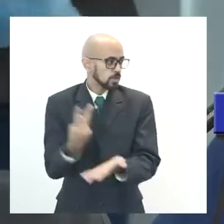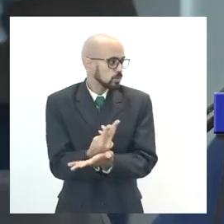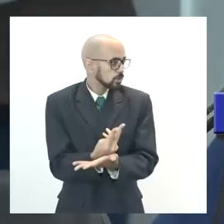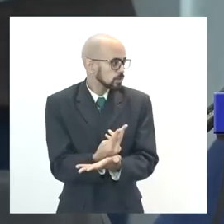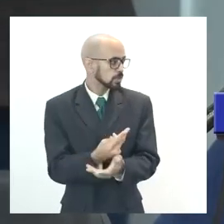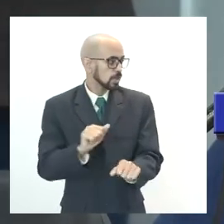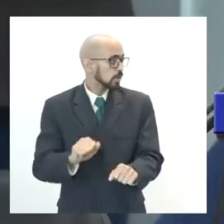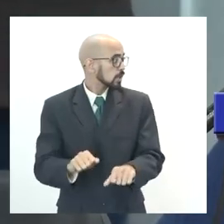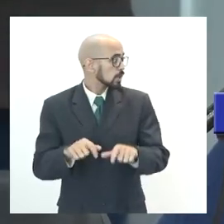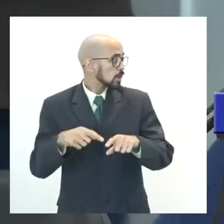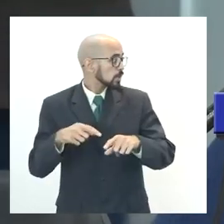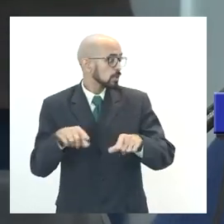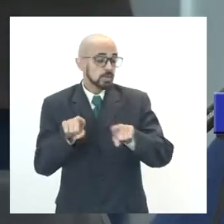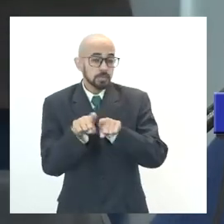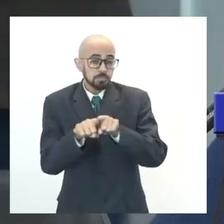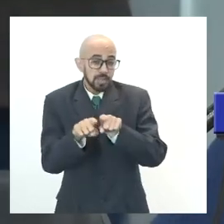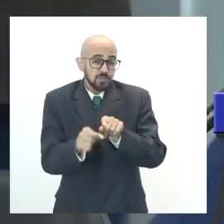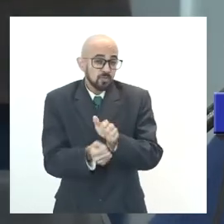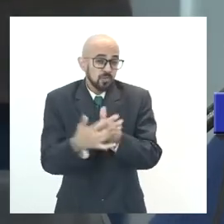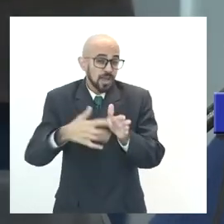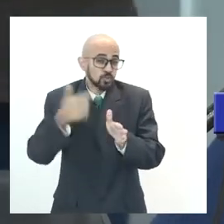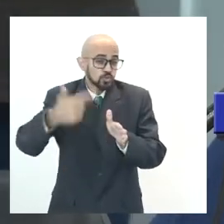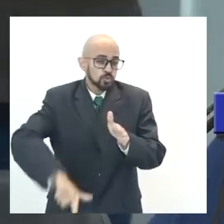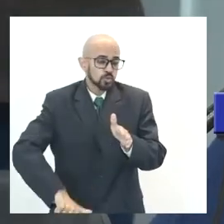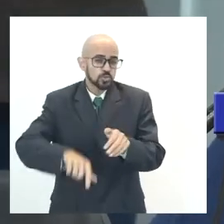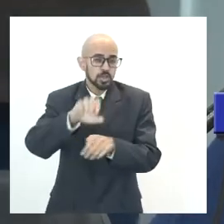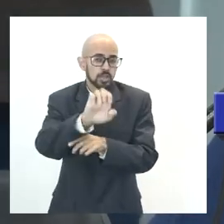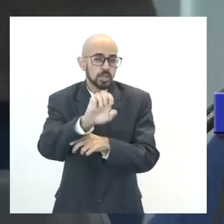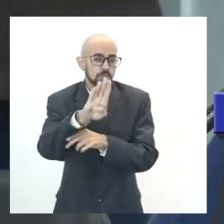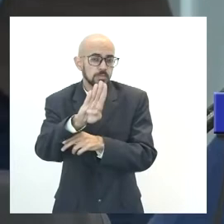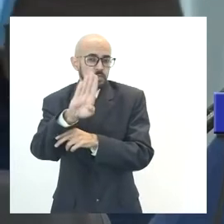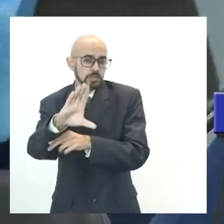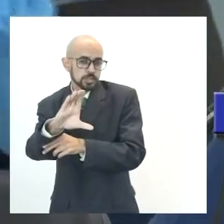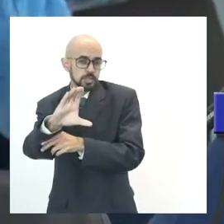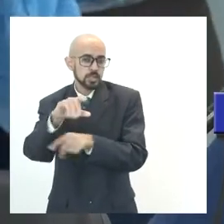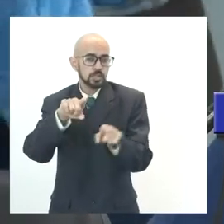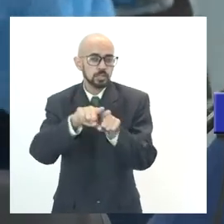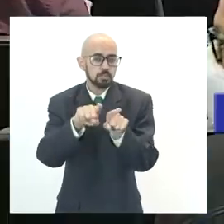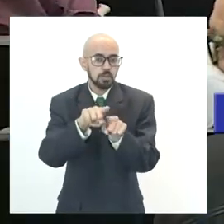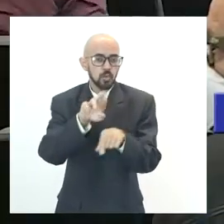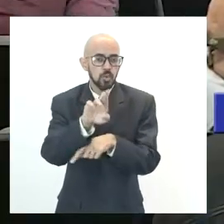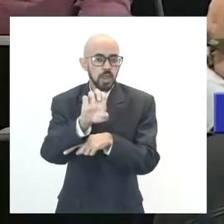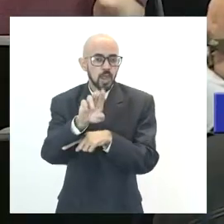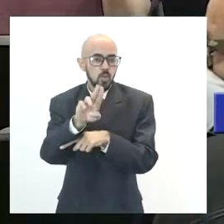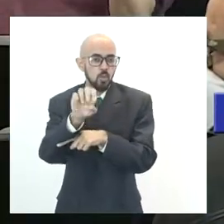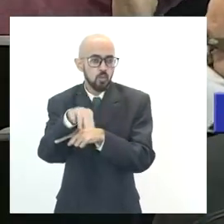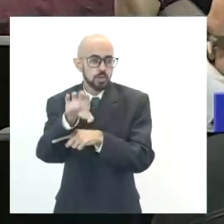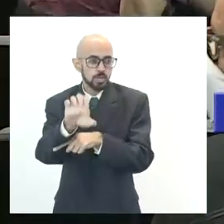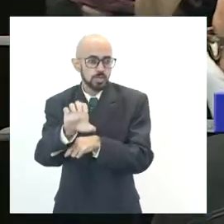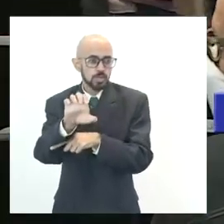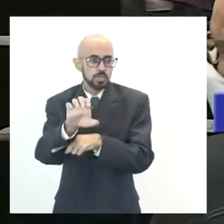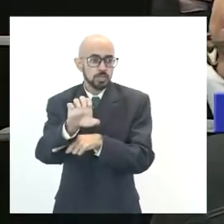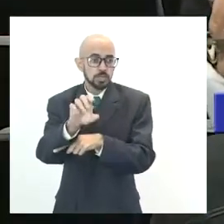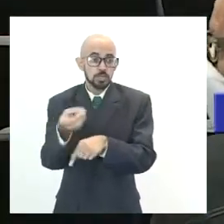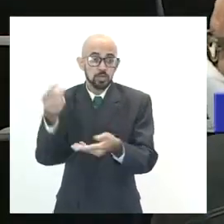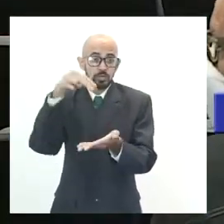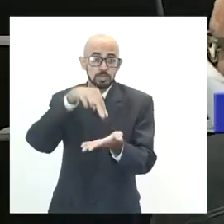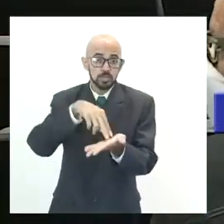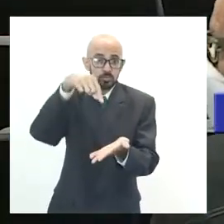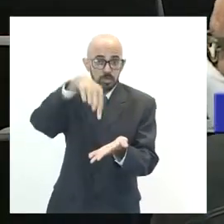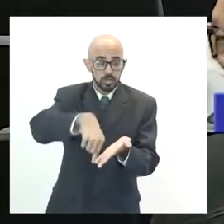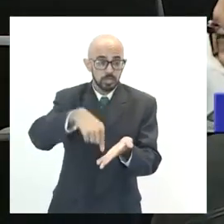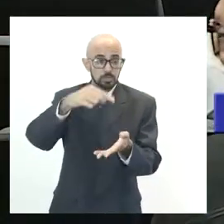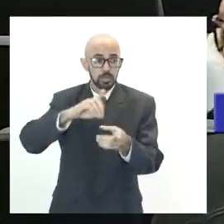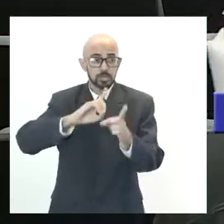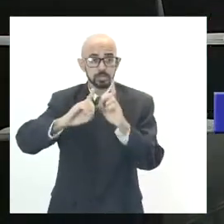né e vieram tantos outros aí BBC o reuni bom nós estamos aqui hoje trazendo esse debate